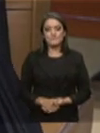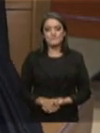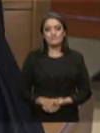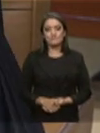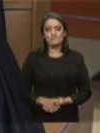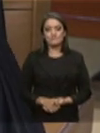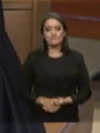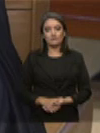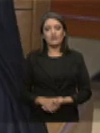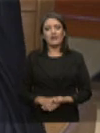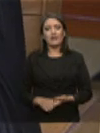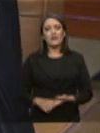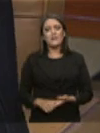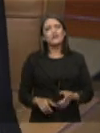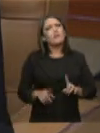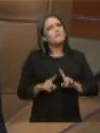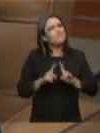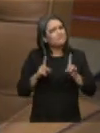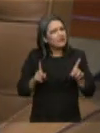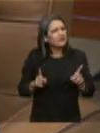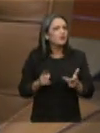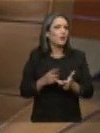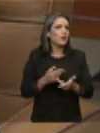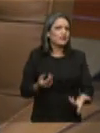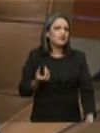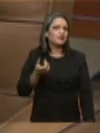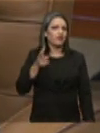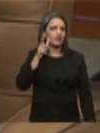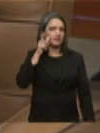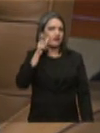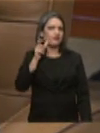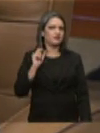tempo. Mas um outro dado interessante,